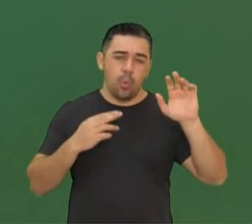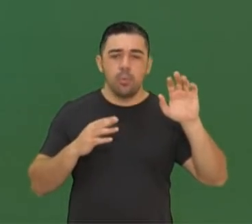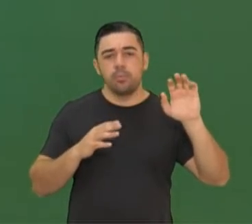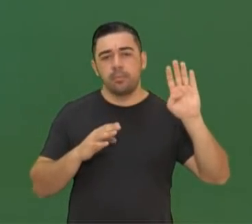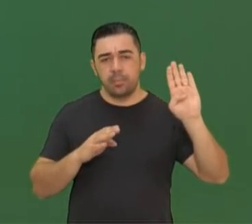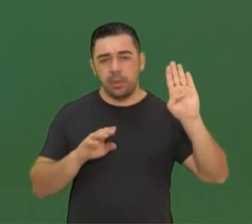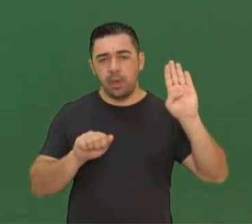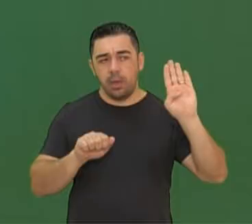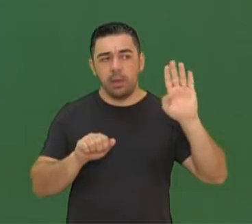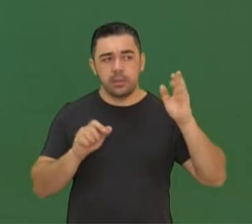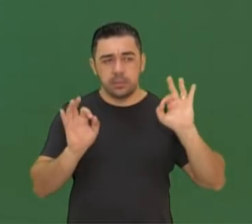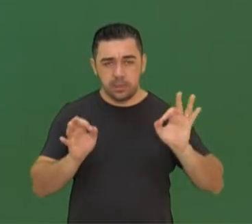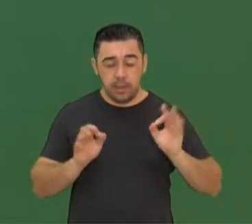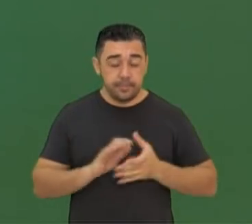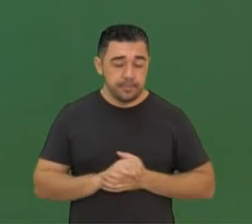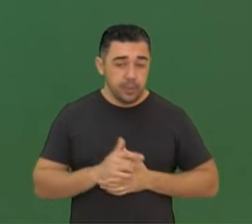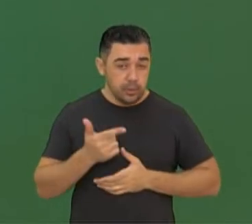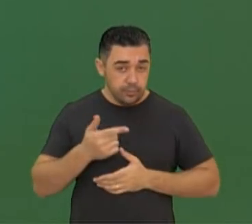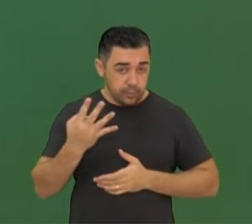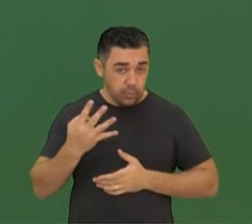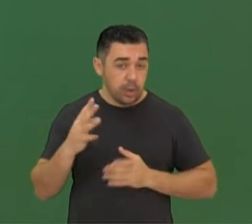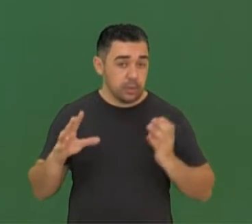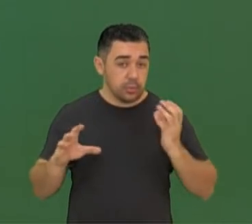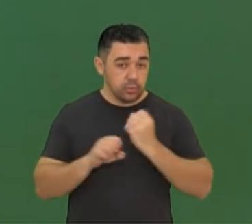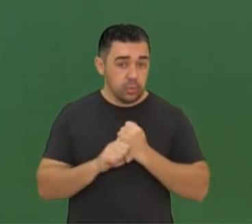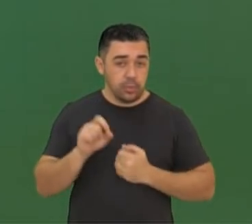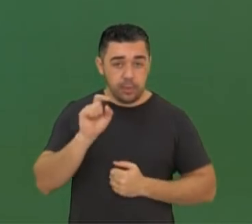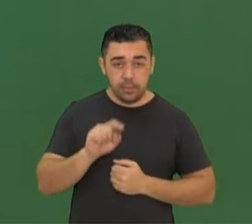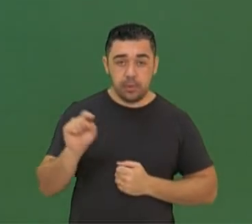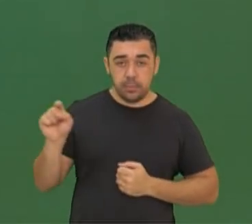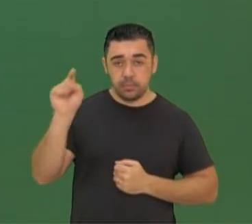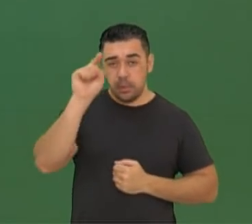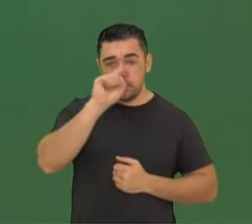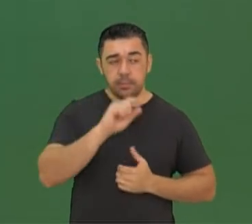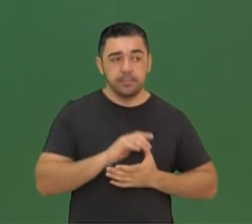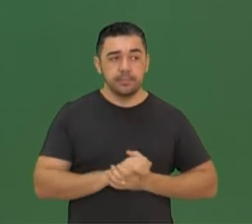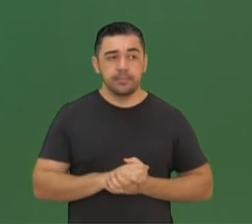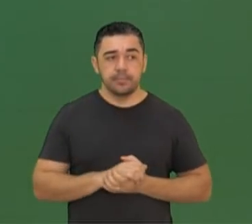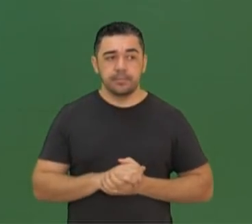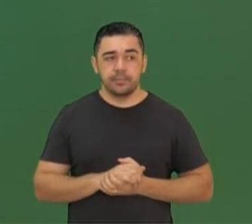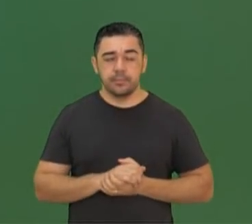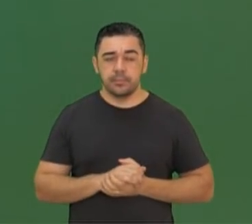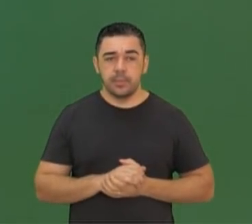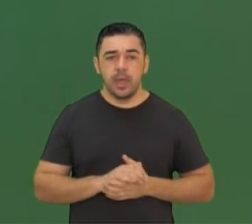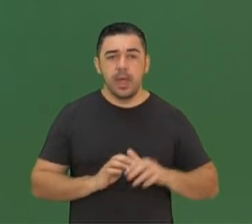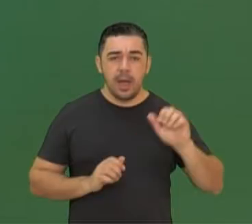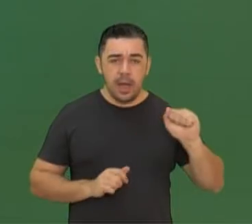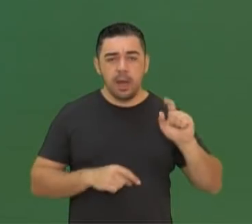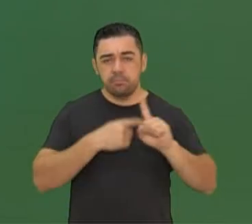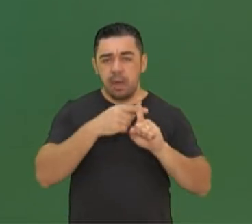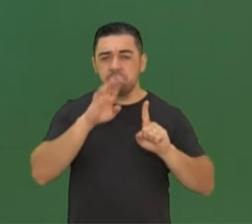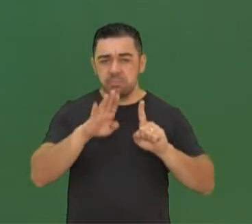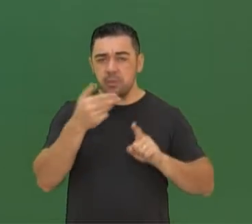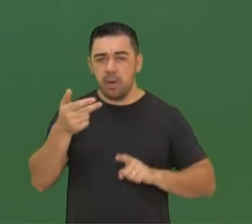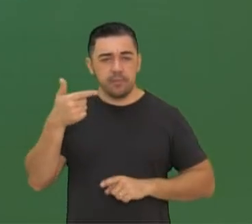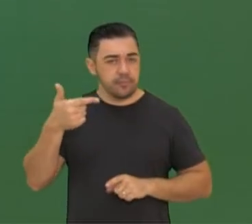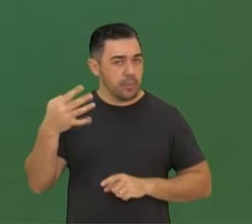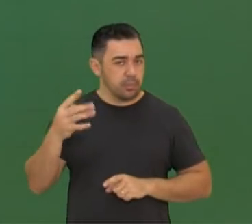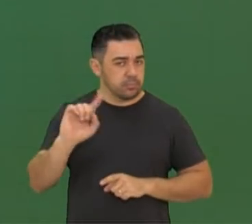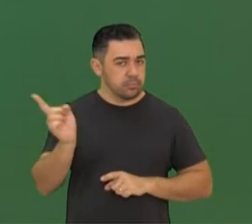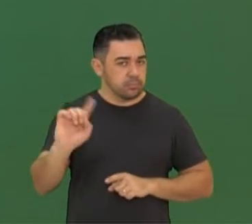Certo? Se o perímetro é 24, você não pode simplesmente escrever assim, ó, A mais B igual a 24. Por